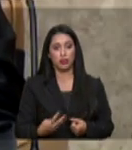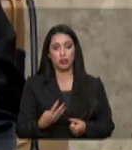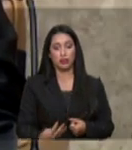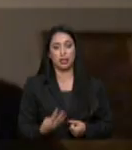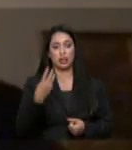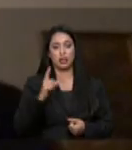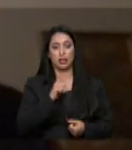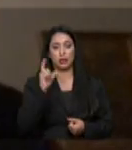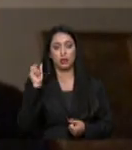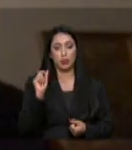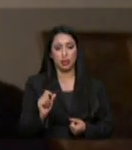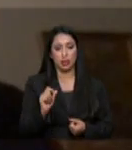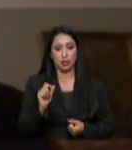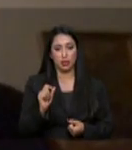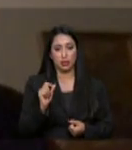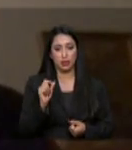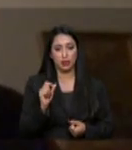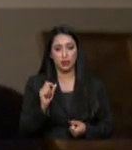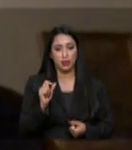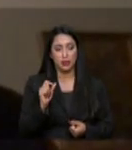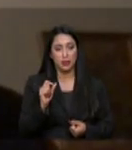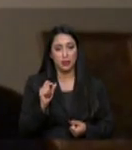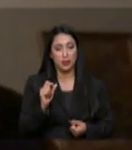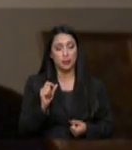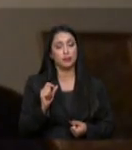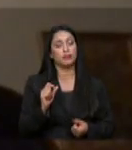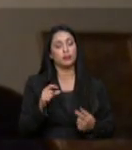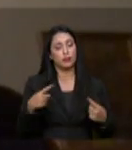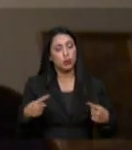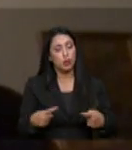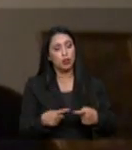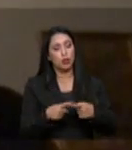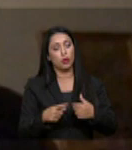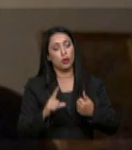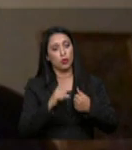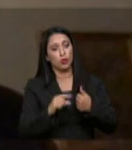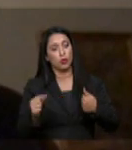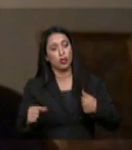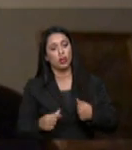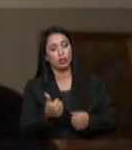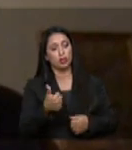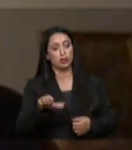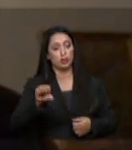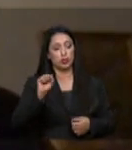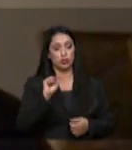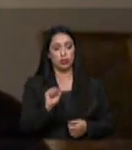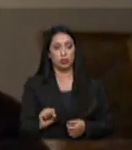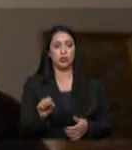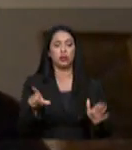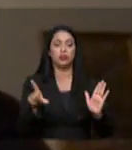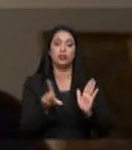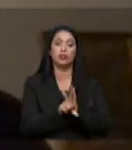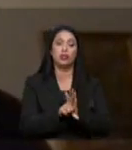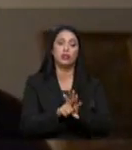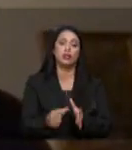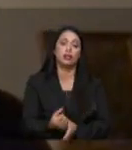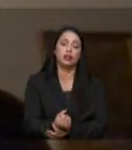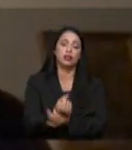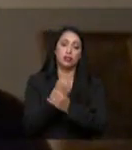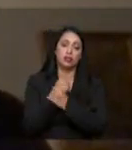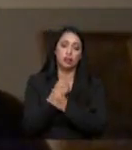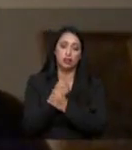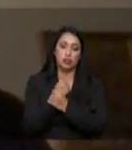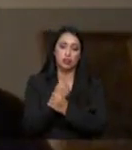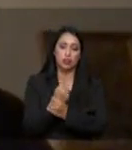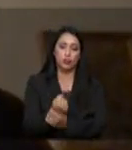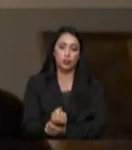4 cumulada com o artigo cumulado com o artigo 18 da Lei de Segurança